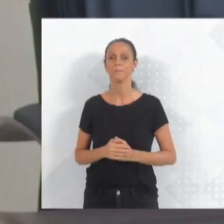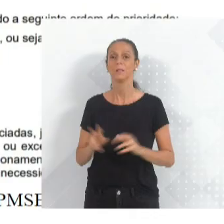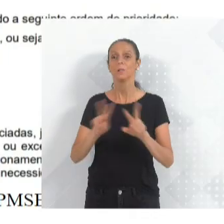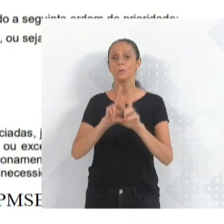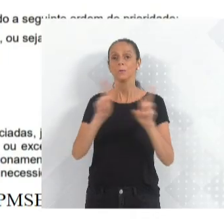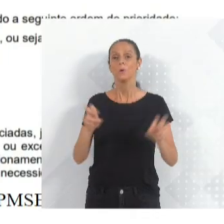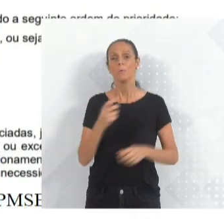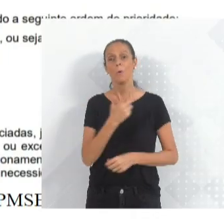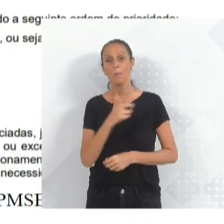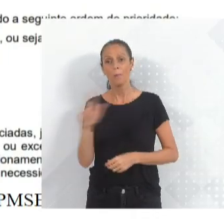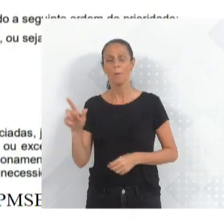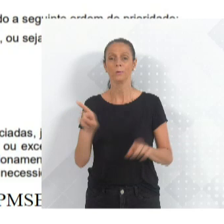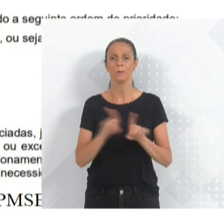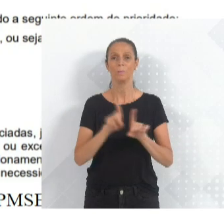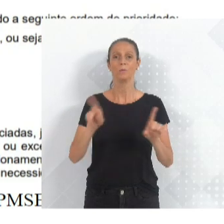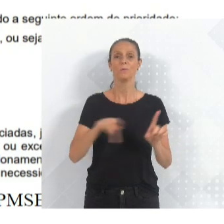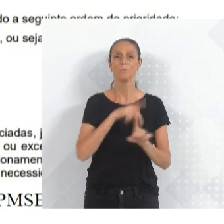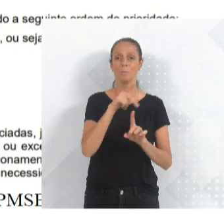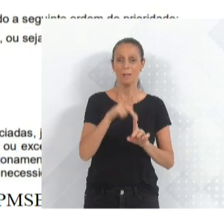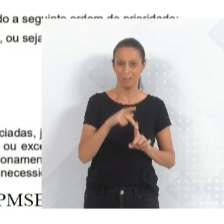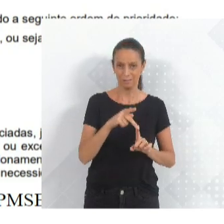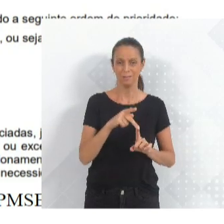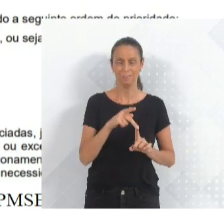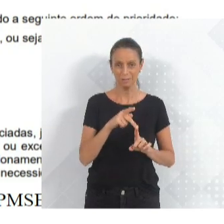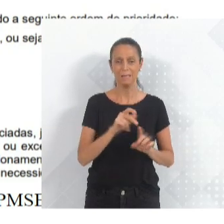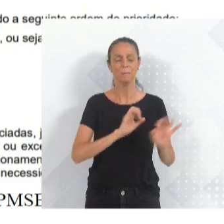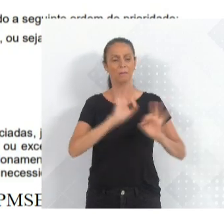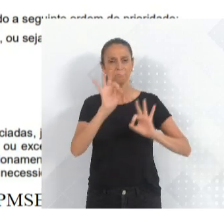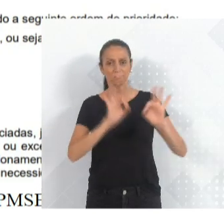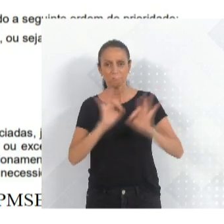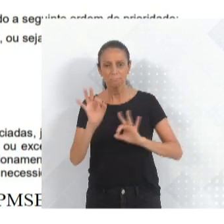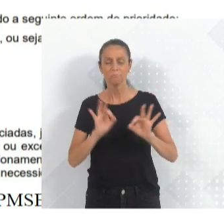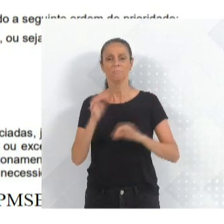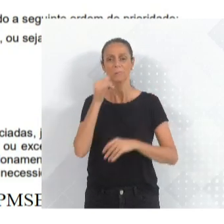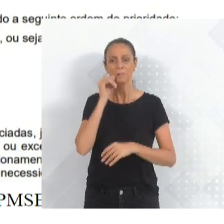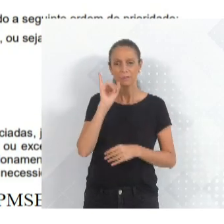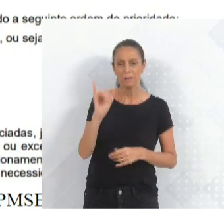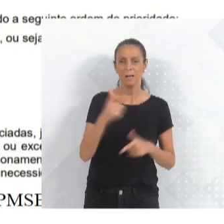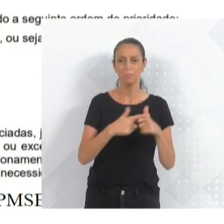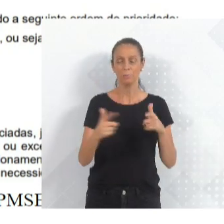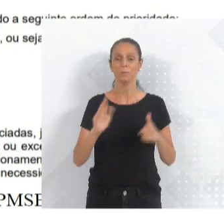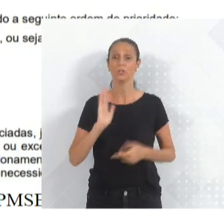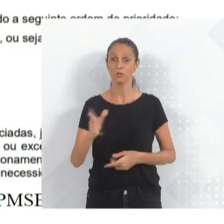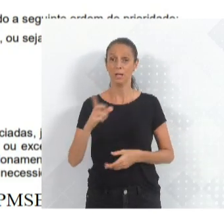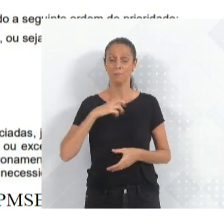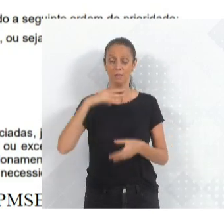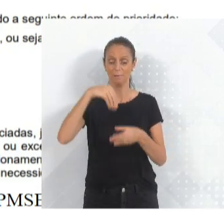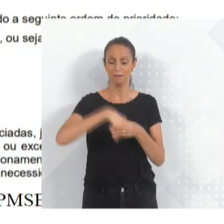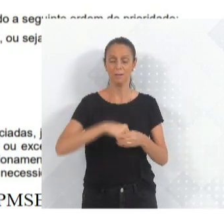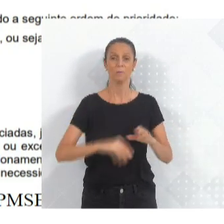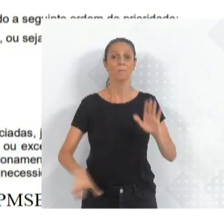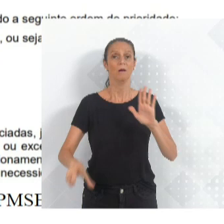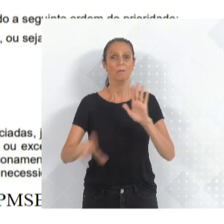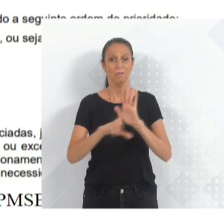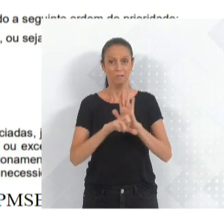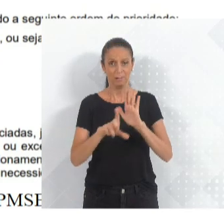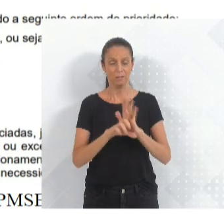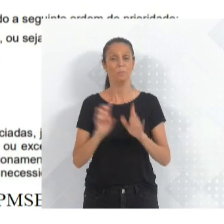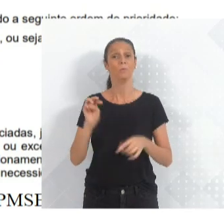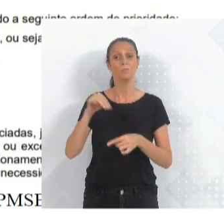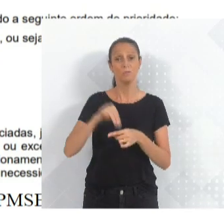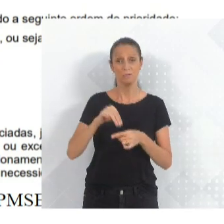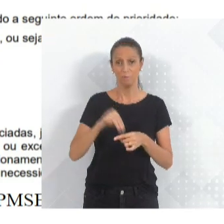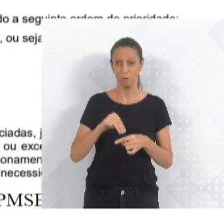né, o autor do requerimento faça a pergunta. Esse plano de contingência, ele existe numa lei municipal, que é o que regulamenta o Plano Municipal de Saneamento